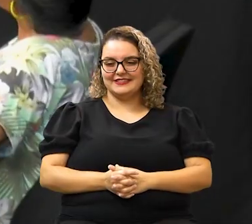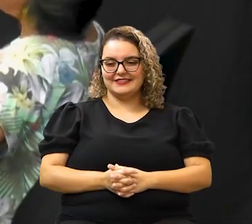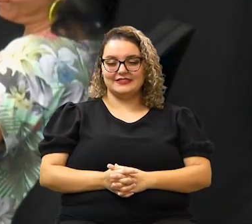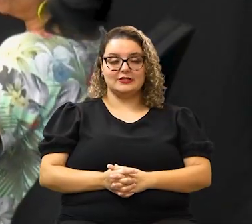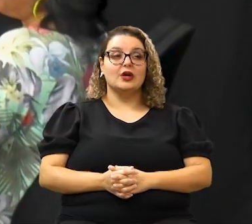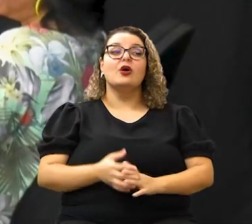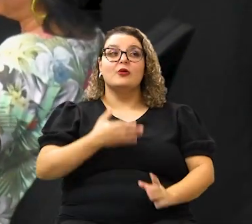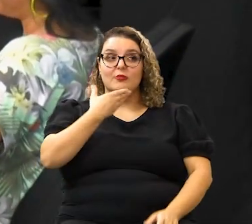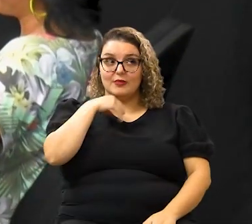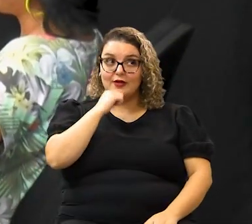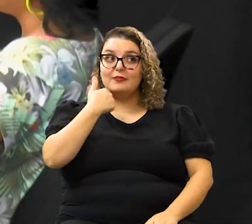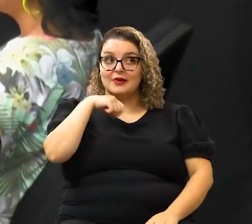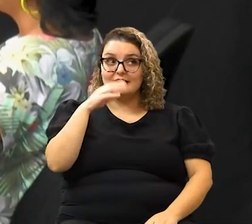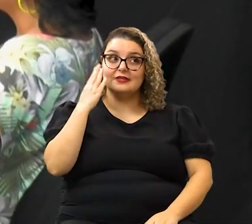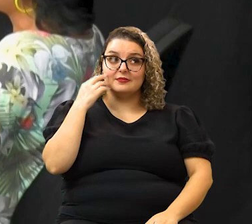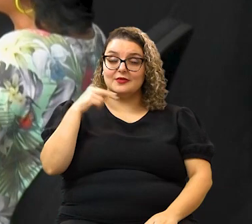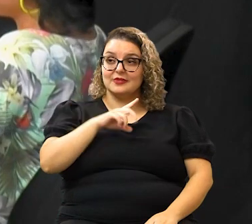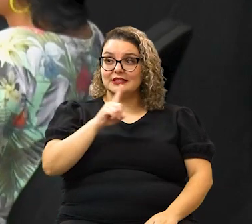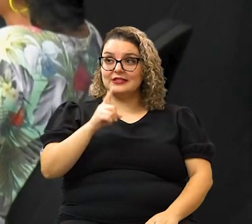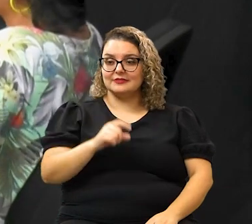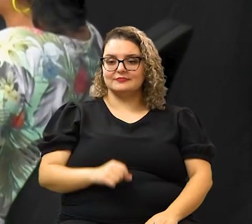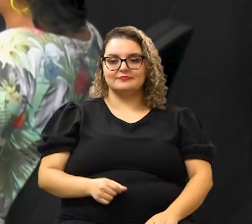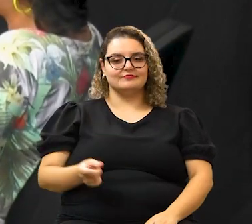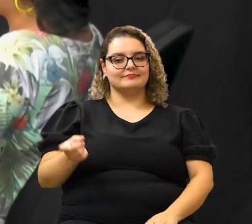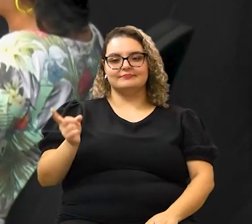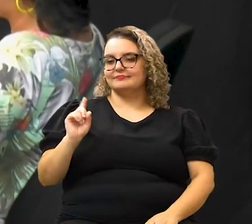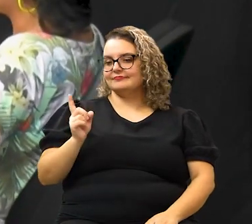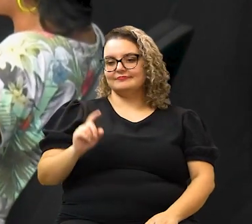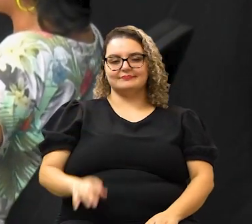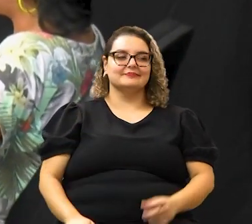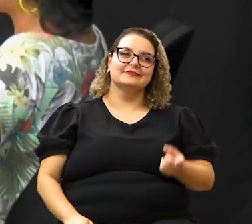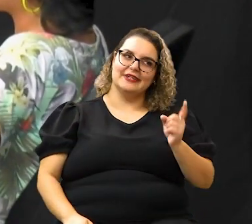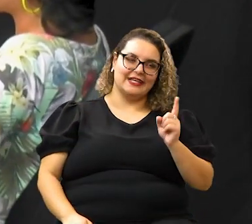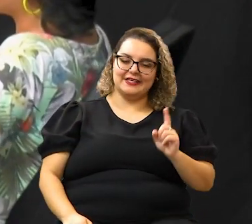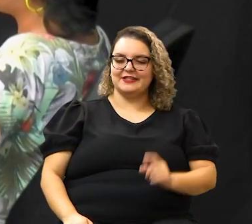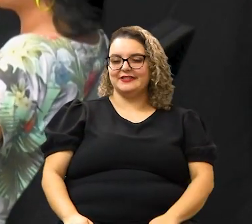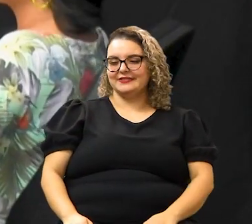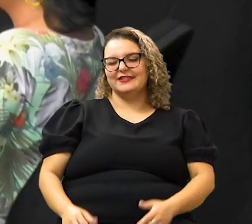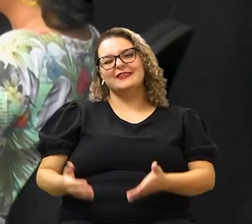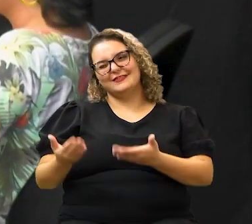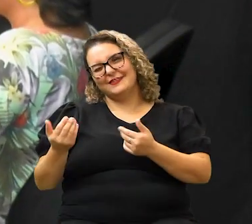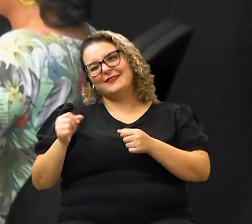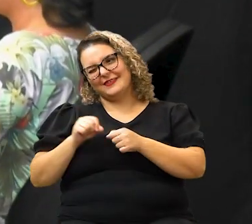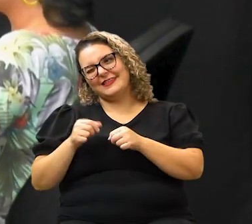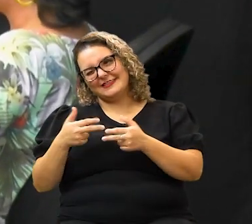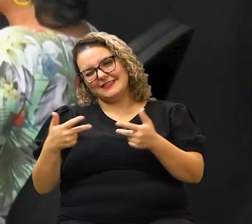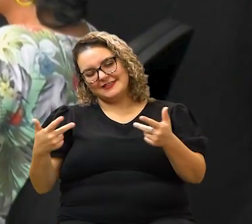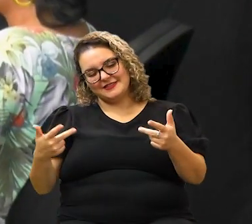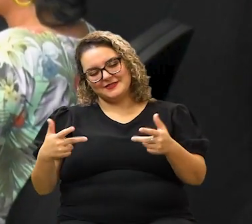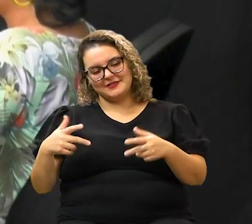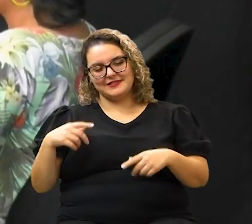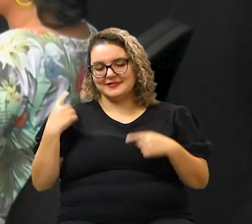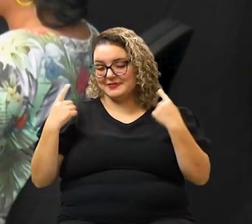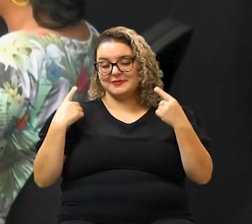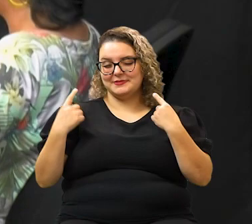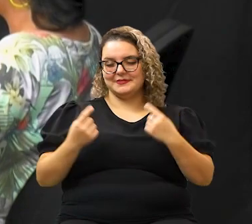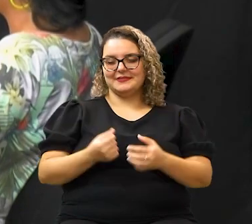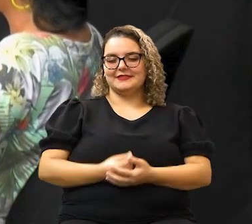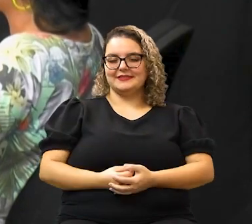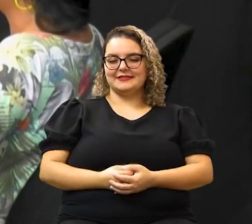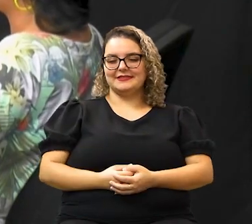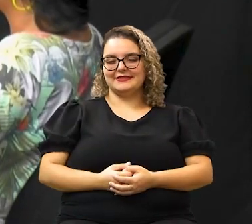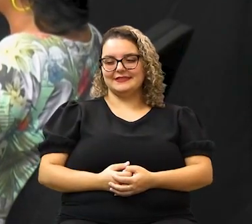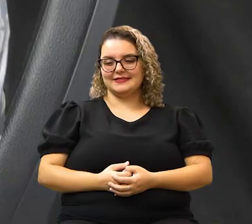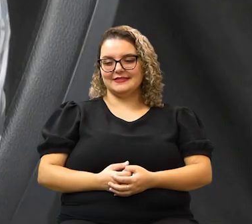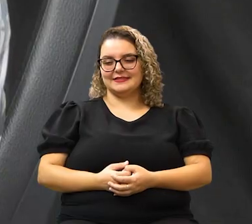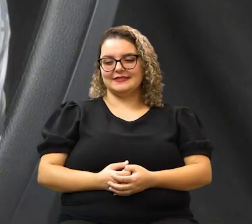não? Não, né? Senão... Jovem faz essas coisas, né? Jovem faz essas coisas. E a gente se entuchou na van e foi